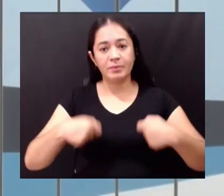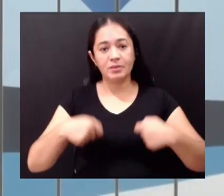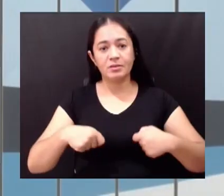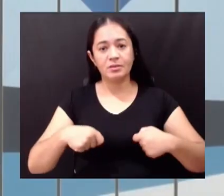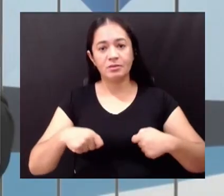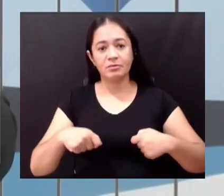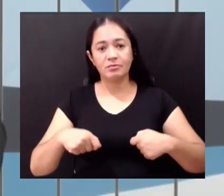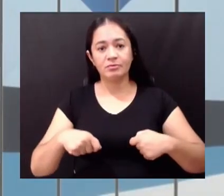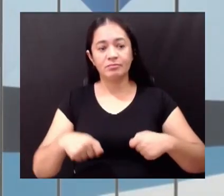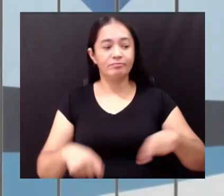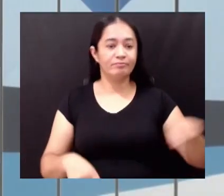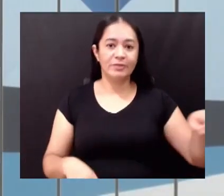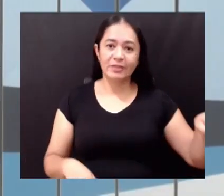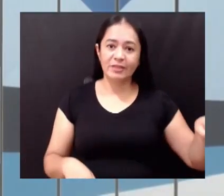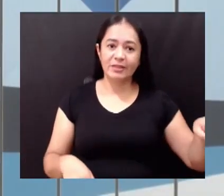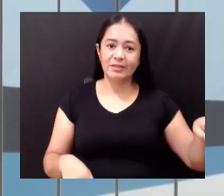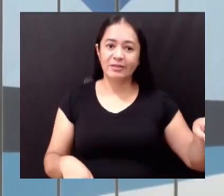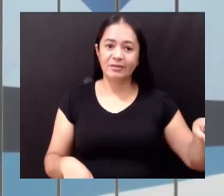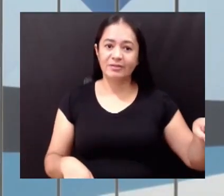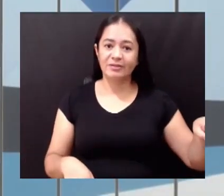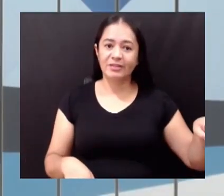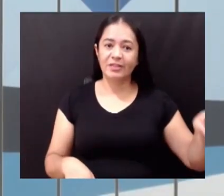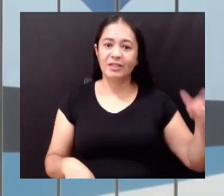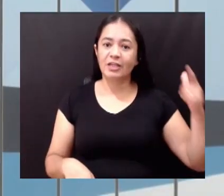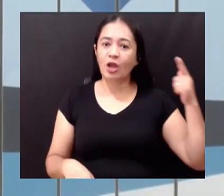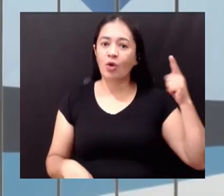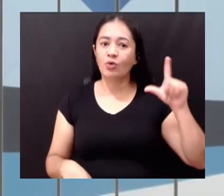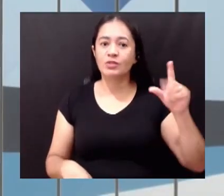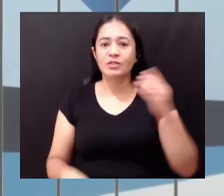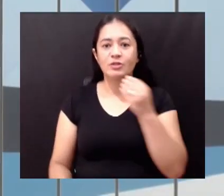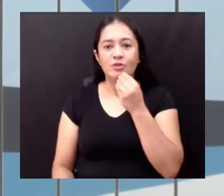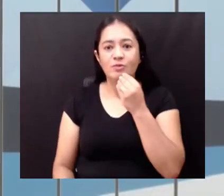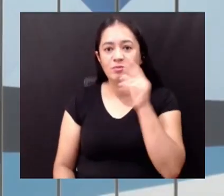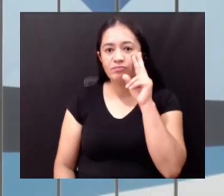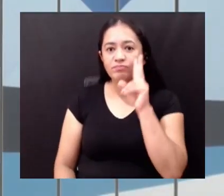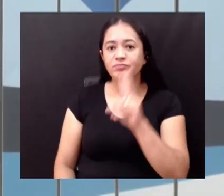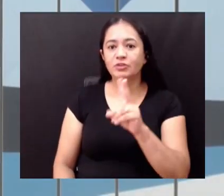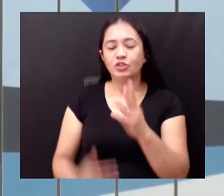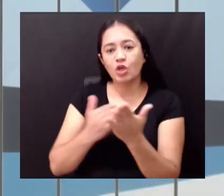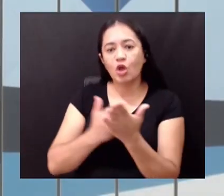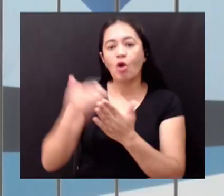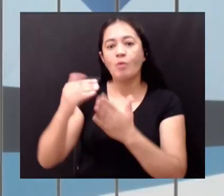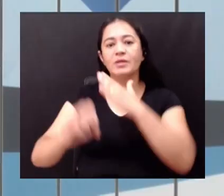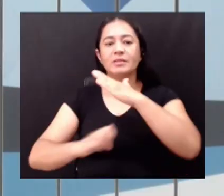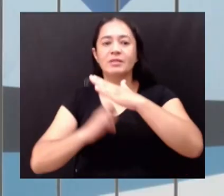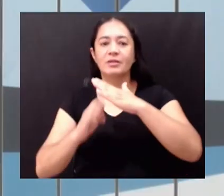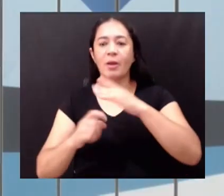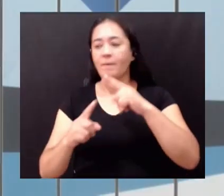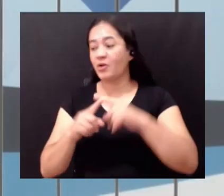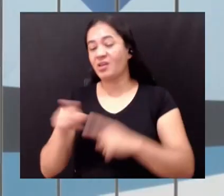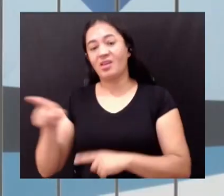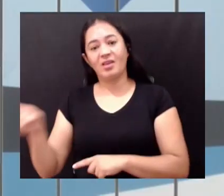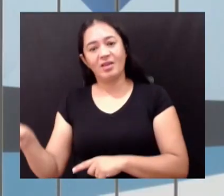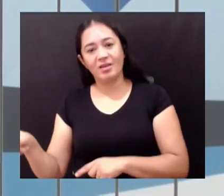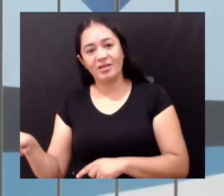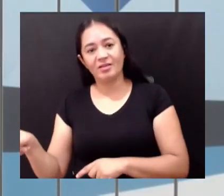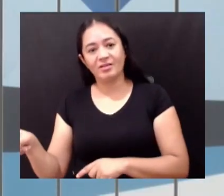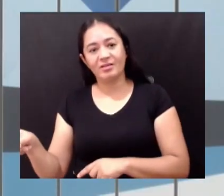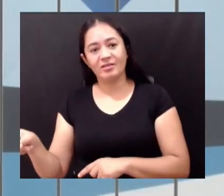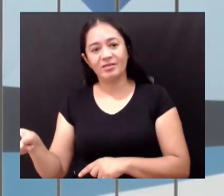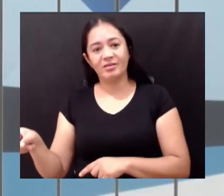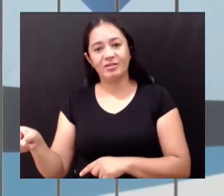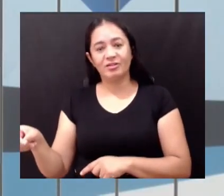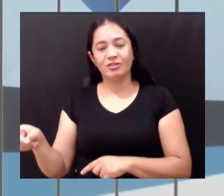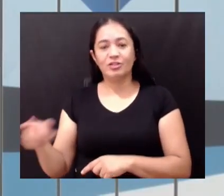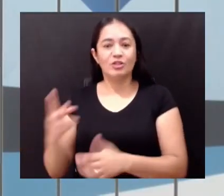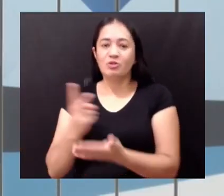ocupando, na verdade, ele está conseguindo ver essas oportunidades, né, de entrar nas empresas, porque o outro jovem não tá se mantendo, né?